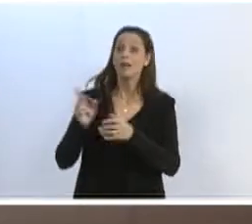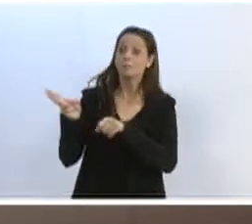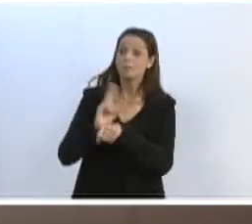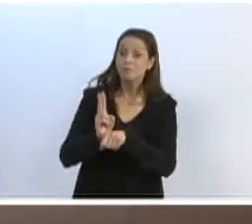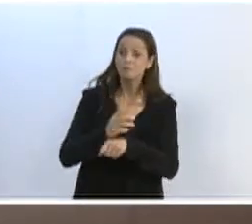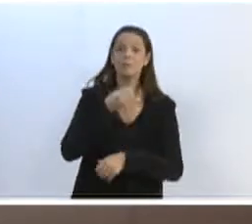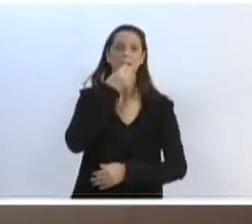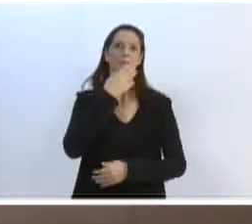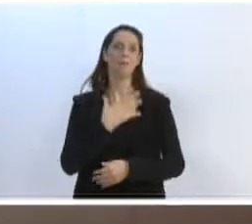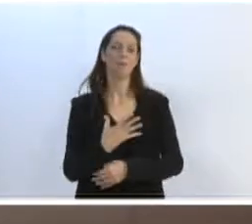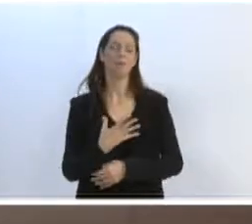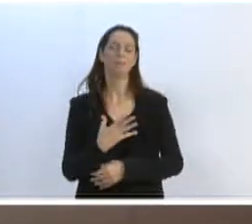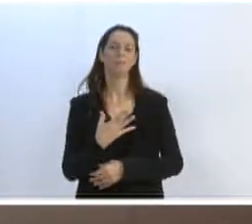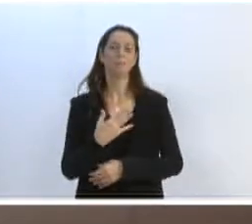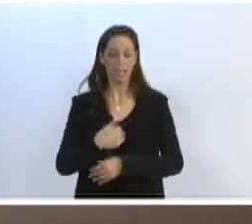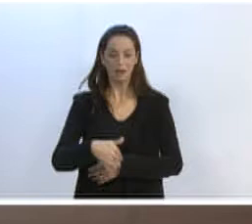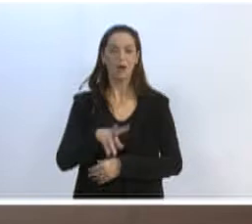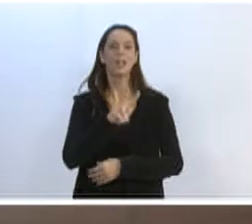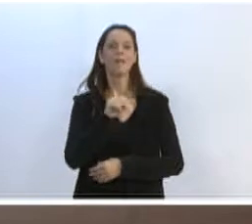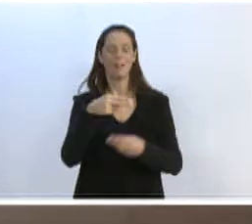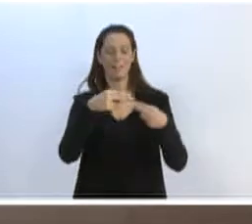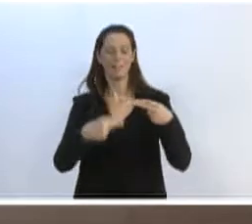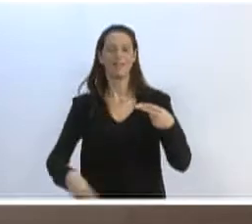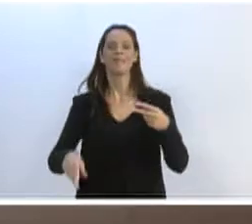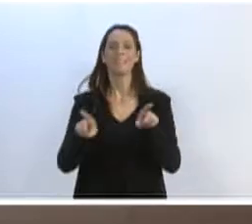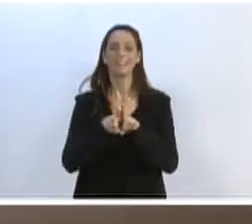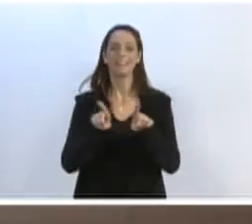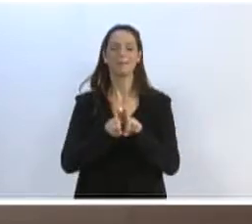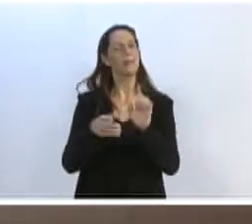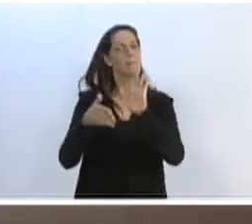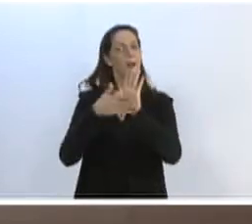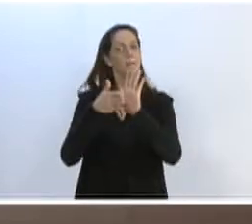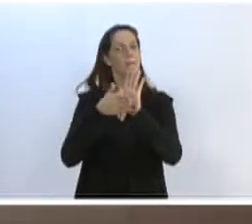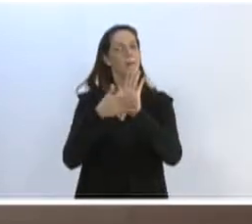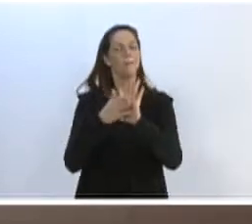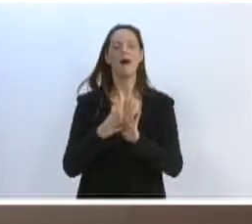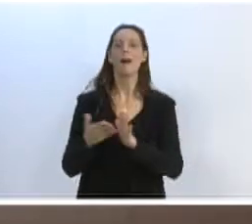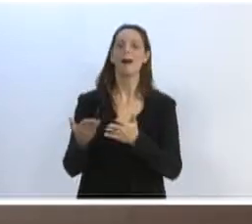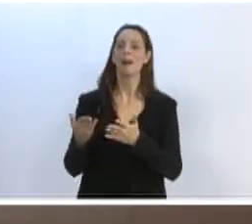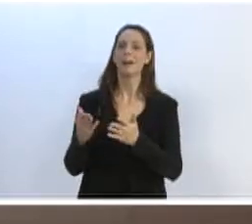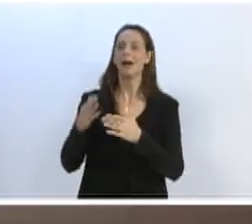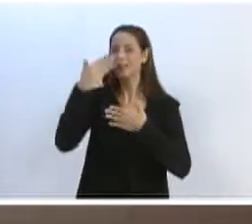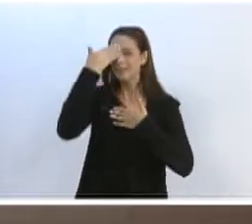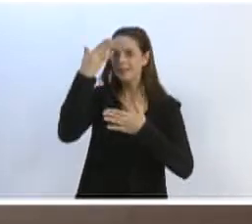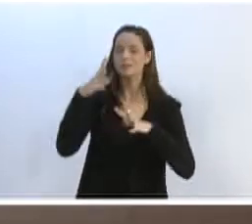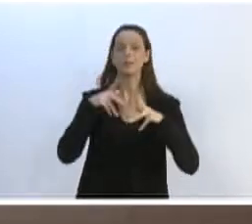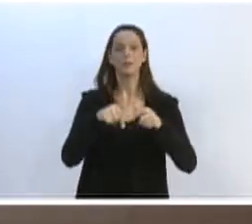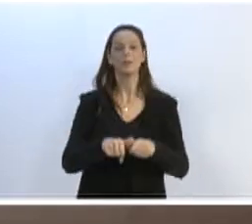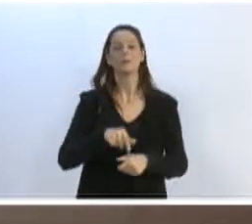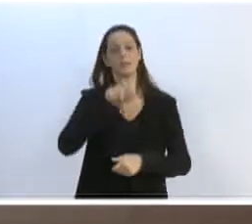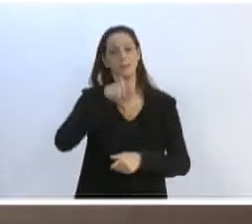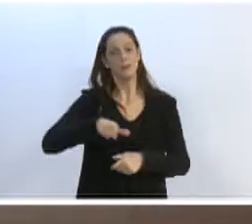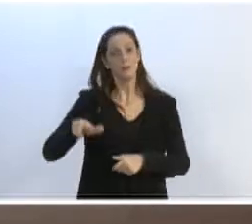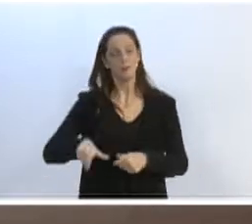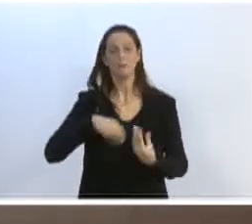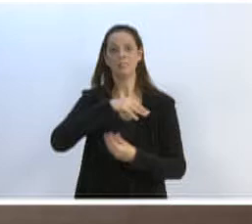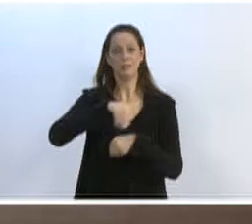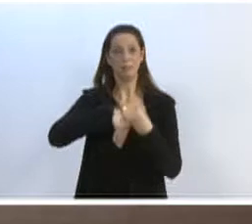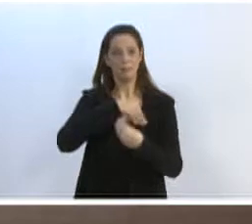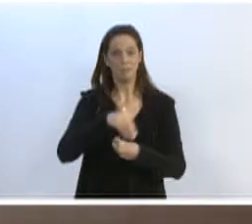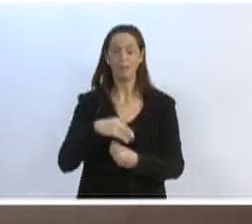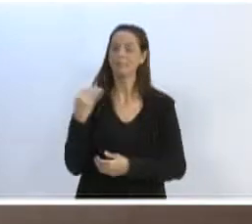lá fazendo a inauguração da rua e aplaudindo a população e também agradecendo a todas as pessoas que se envolveram com essa